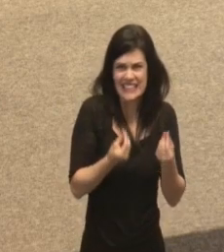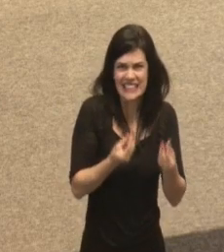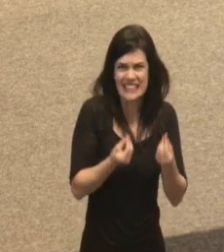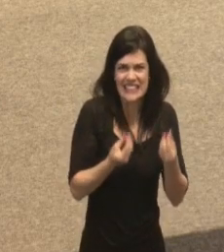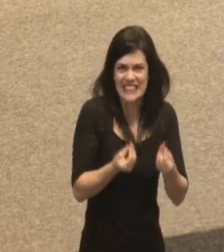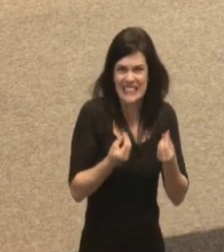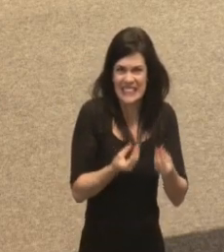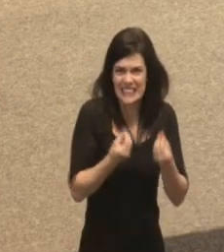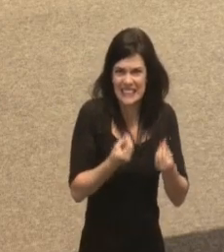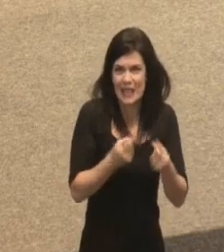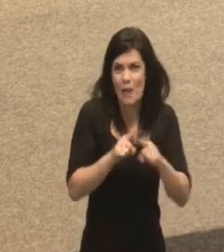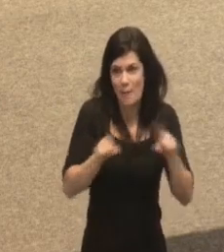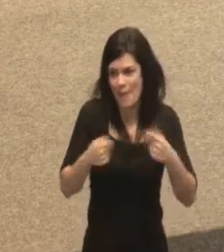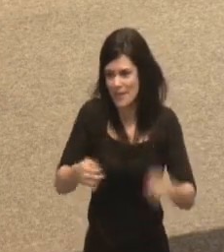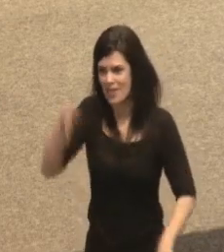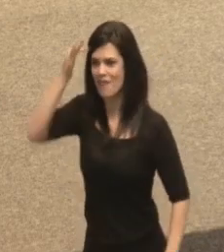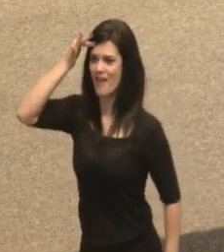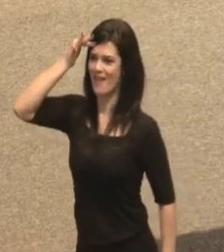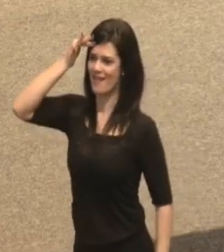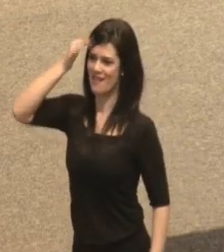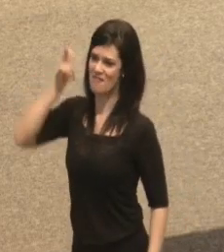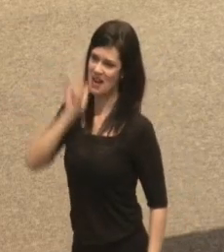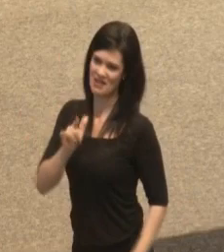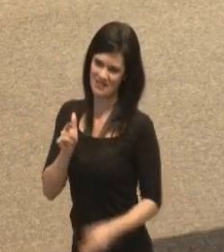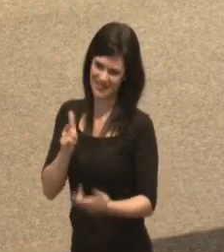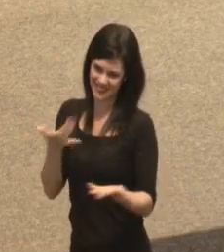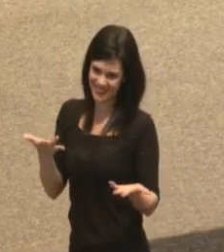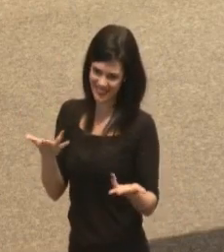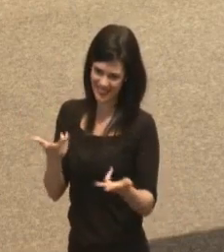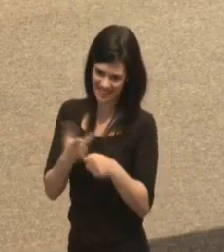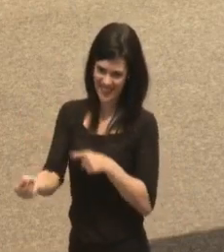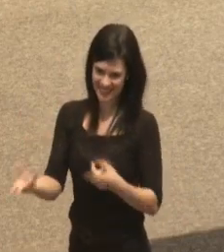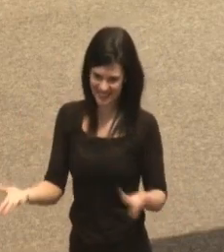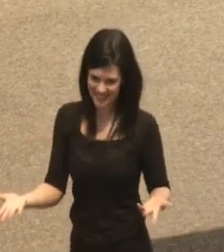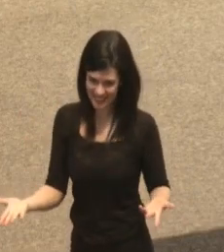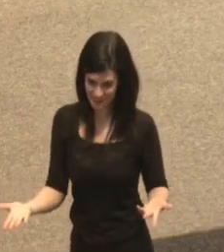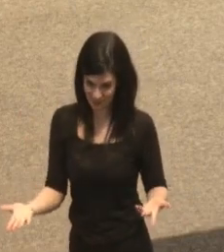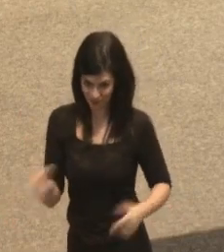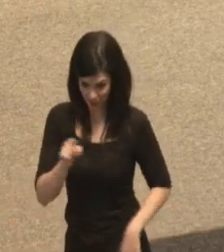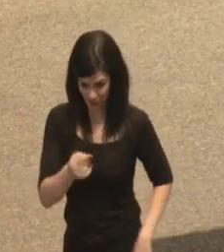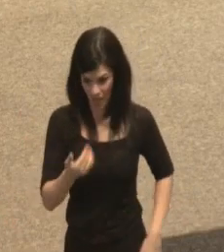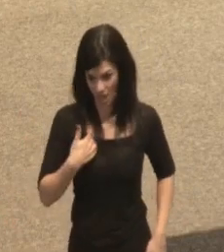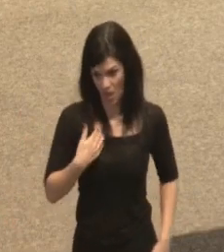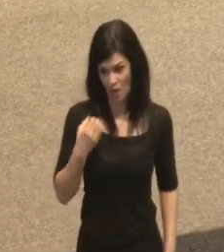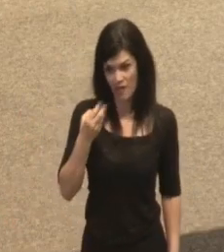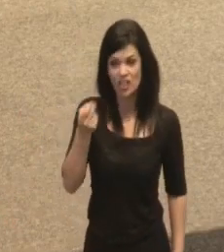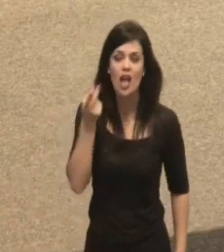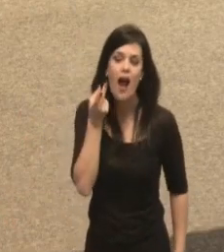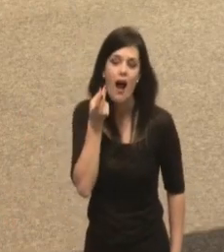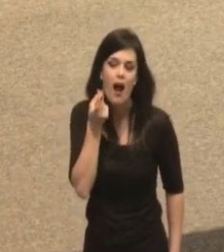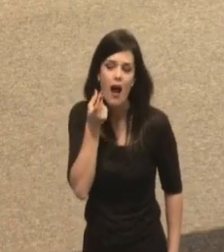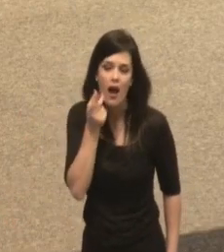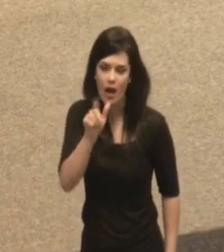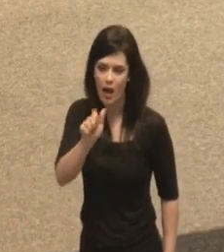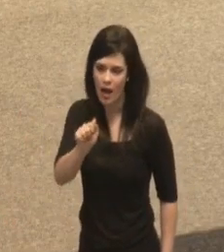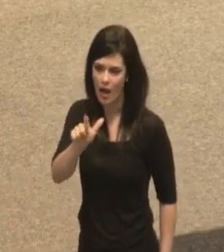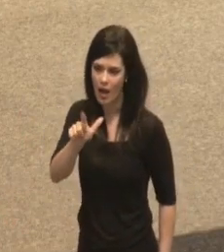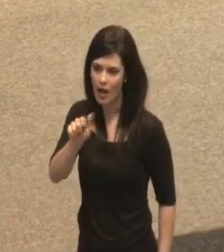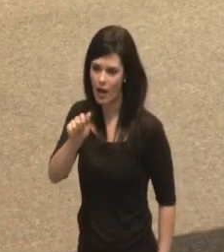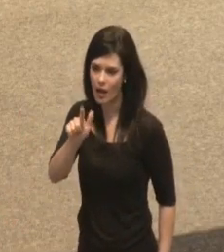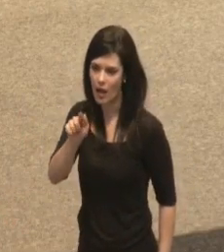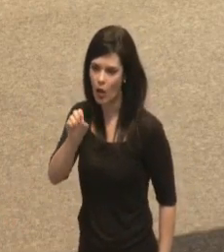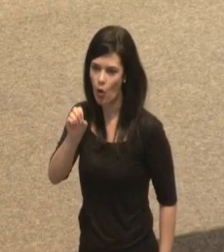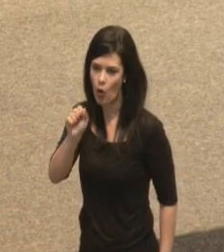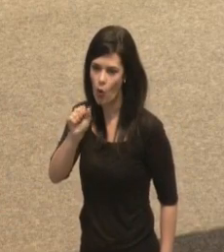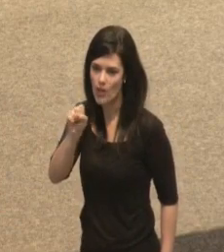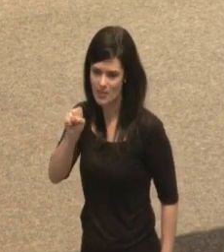passado, retrasado, eu estava em Alagoas, em Maceió, pregando numa conferência missionária. Preguei na sexta-feira à noite, e no